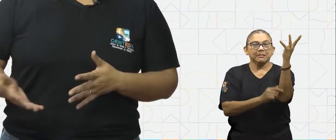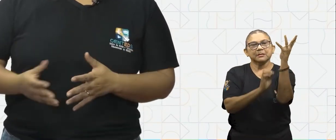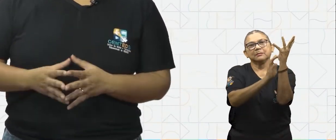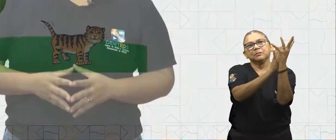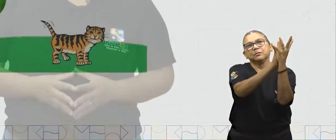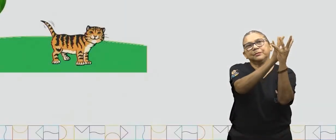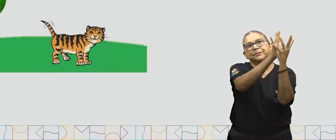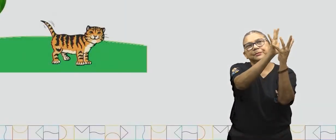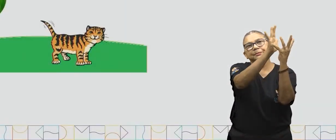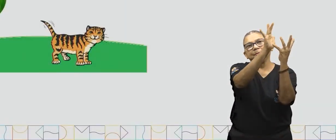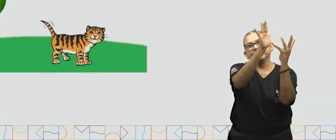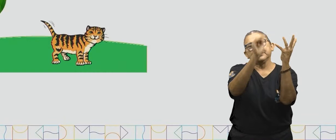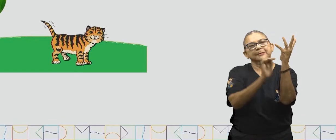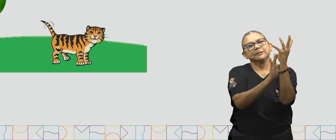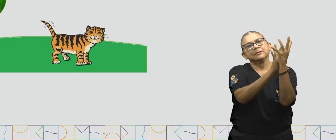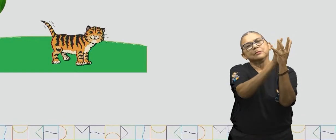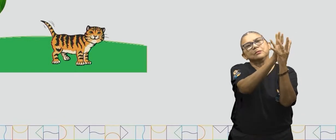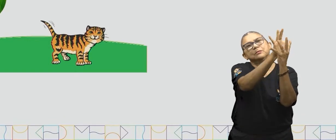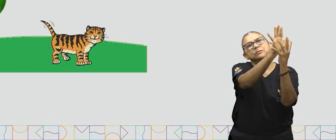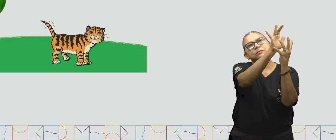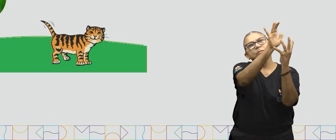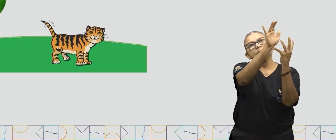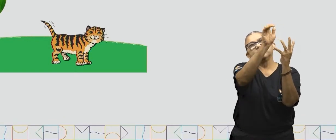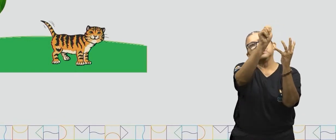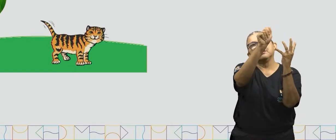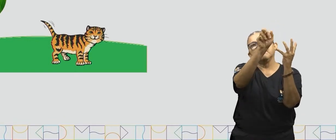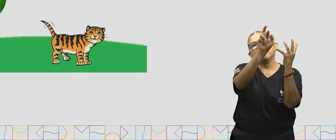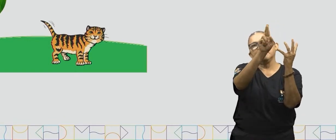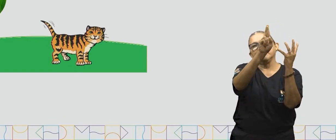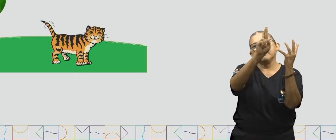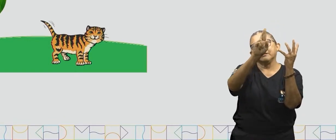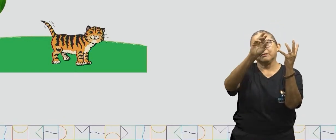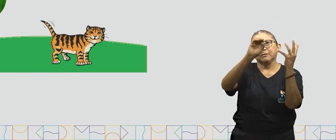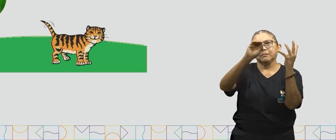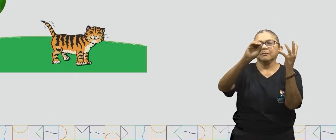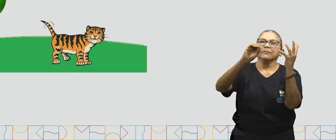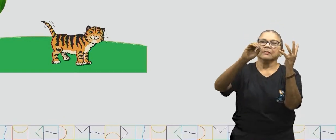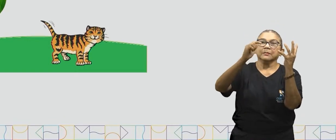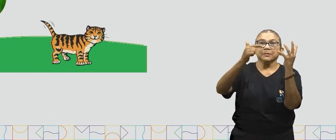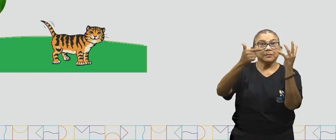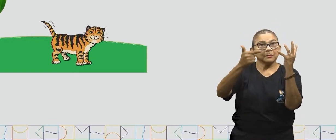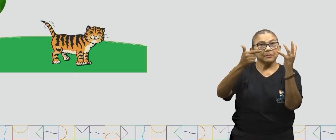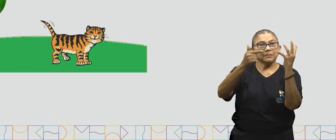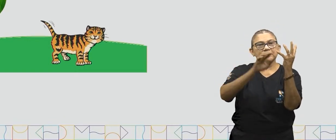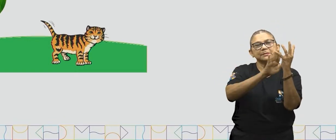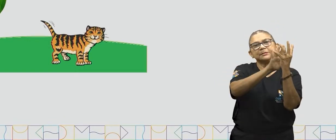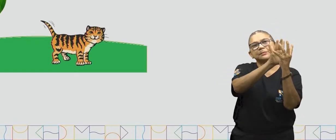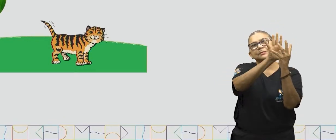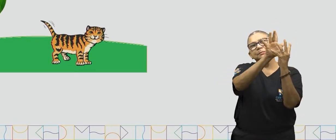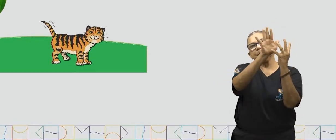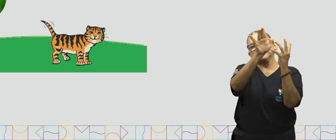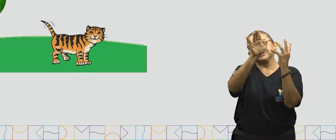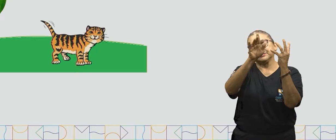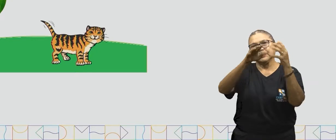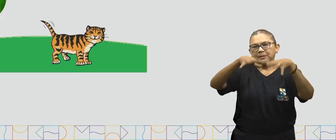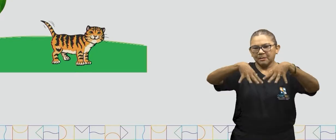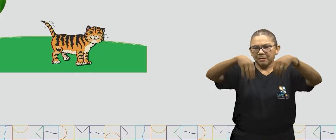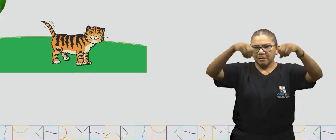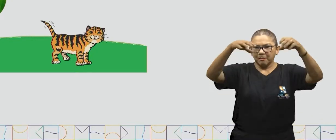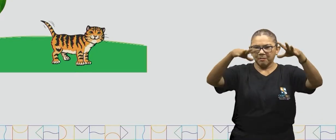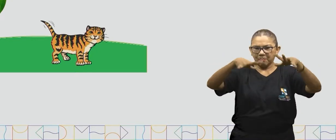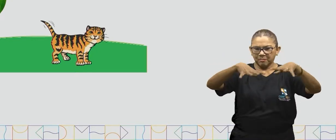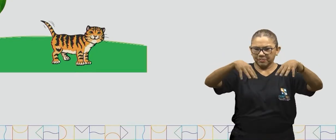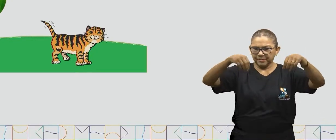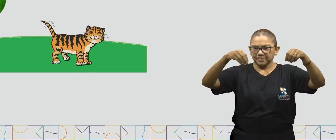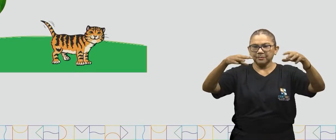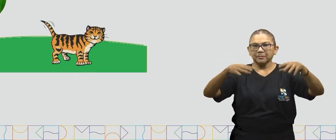e algas. Elas liberam o gás oxigênio no ambiente. Quando as plantas e algas liberam o